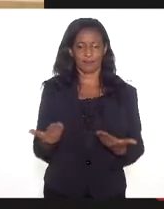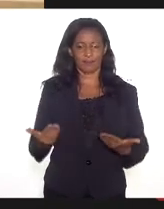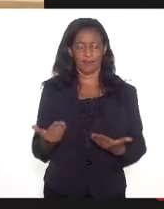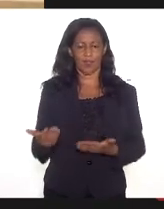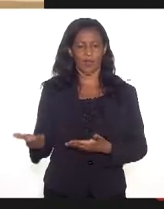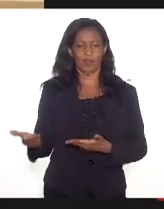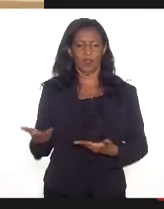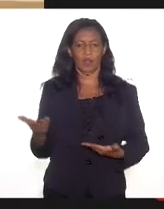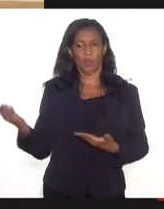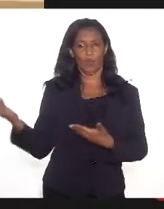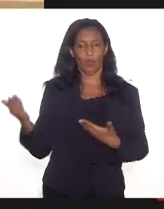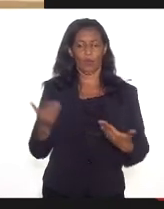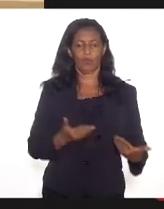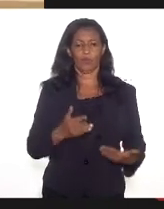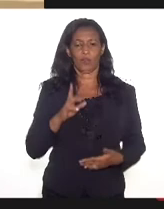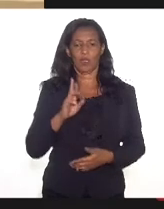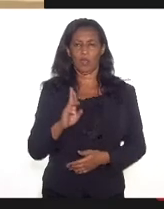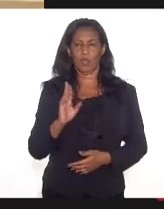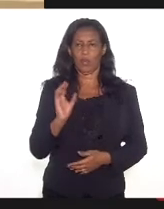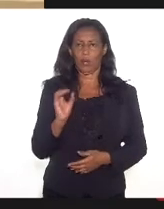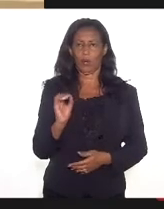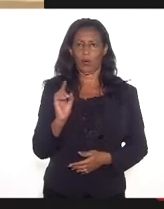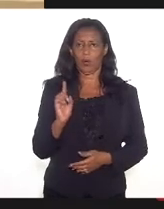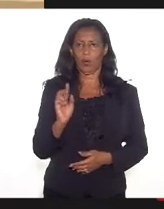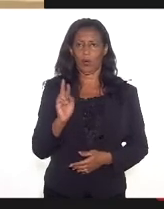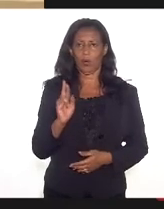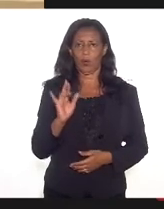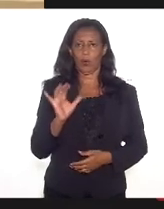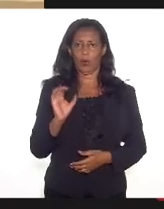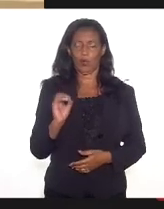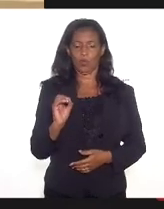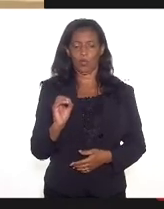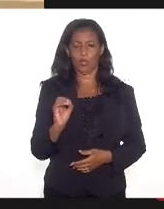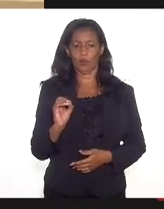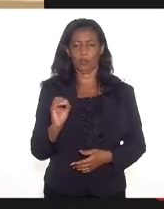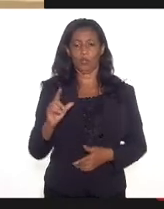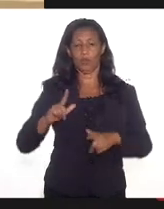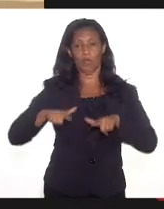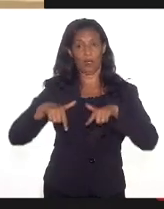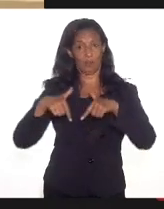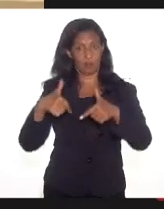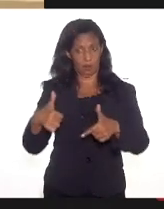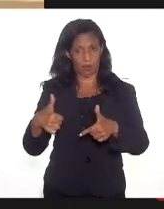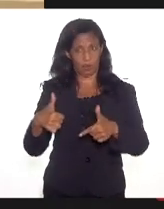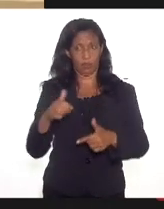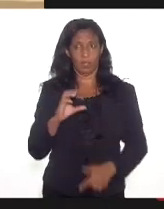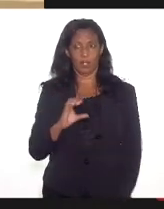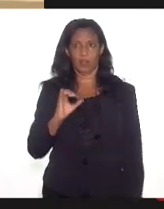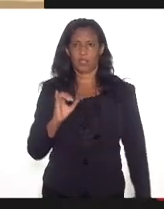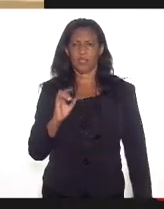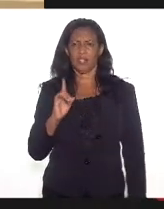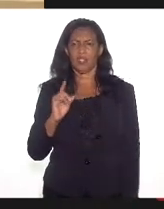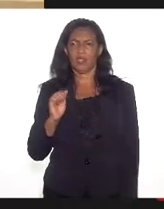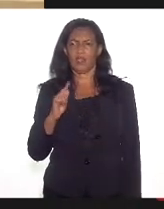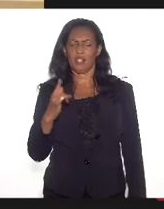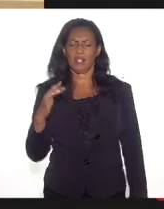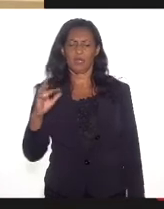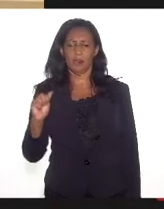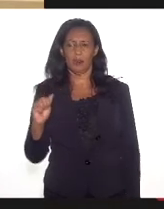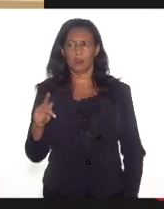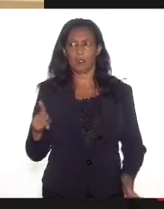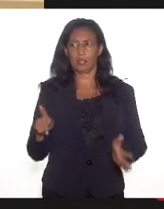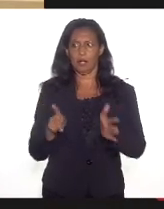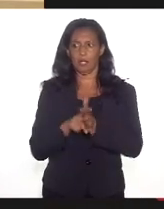Rodrigo Afonso que é diretor executivo da ação da cidadania que é que é uma referência desde